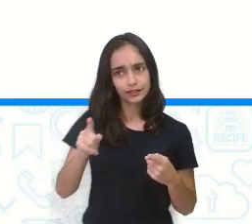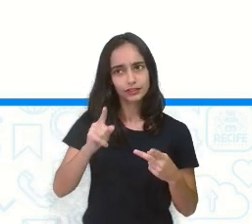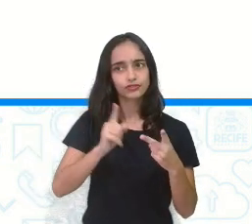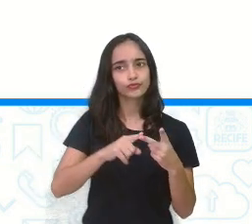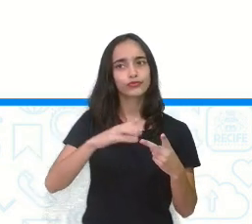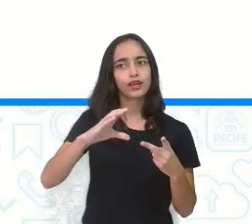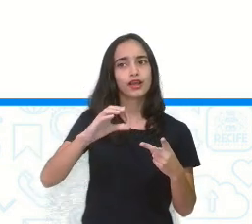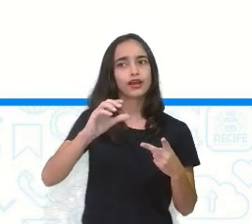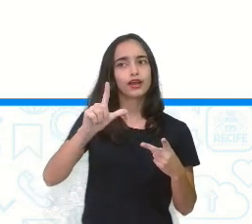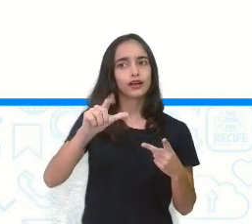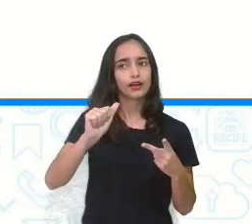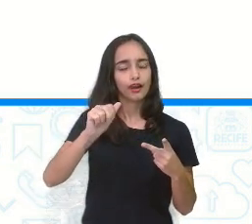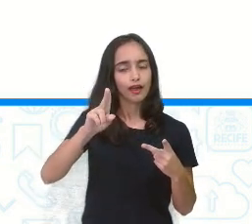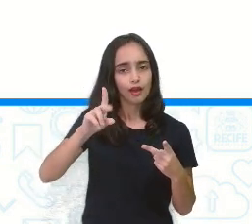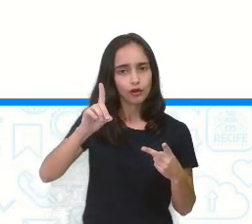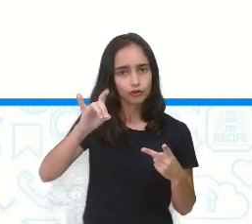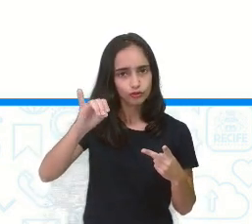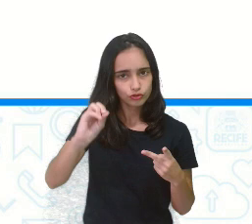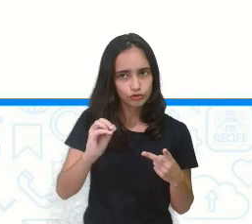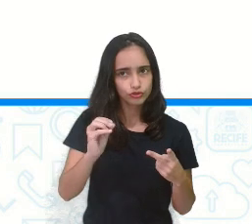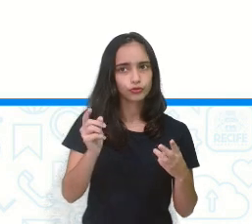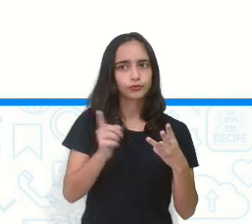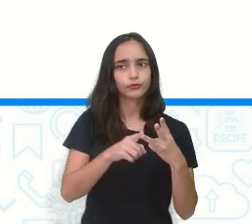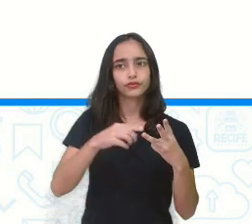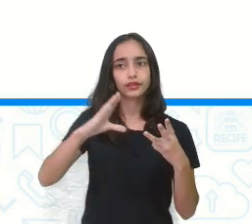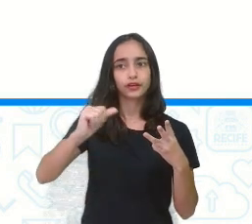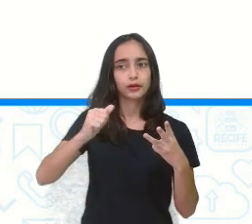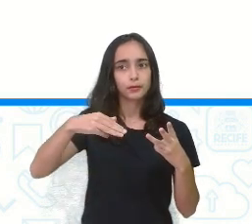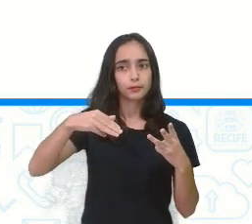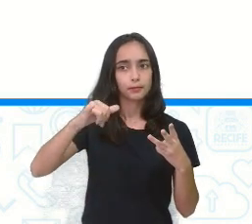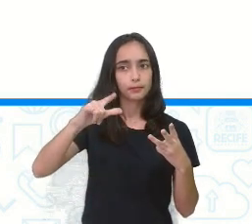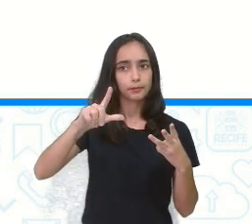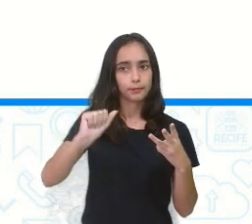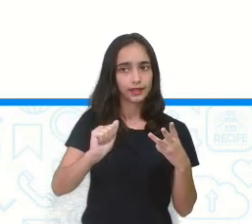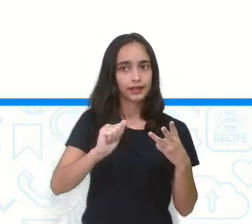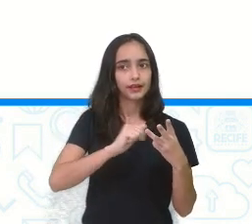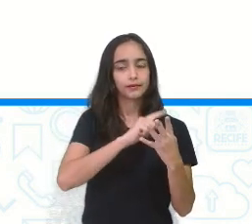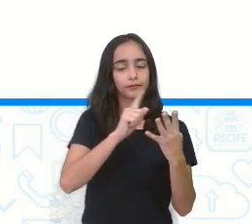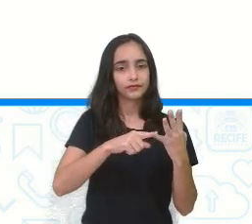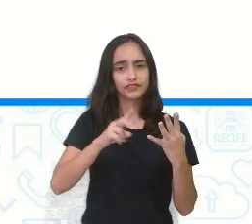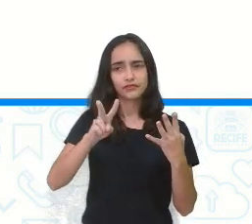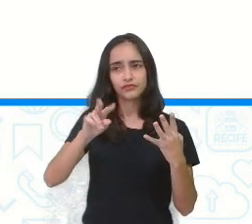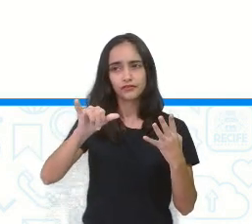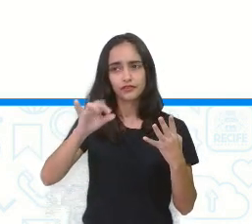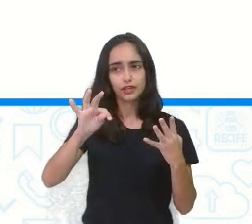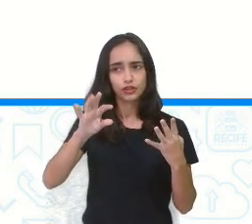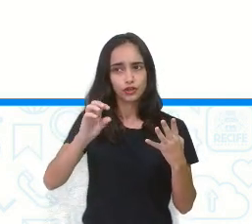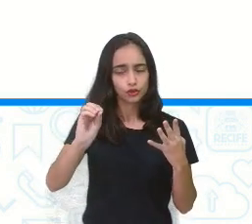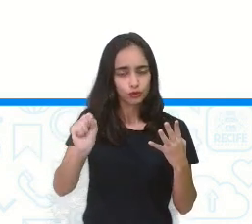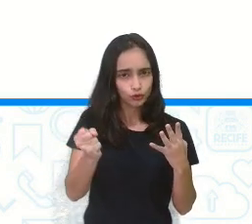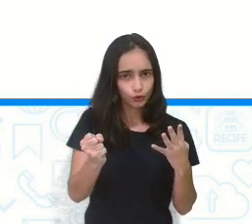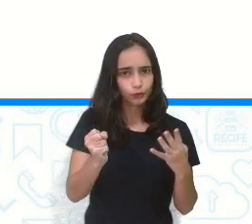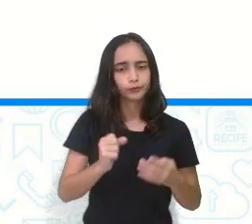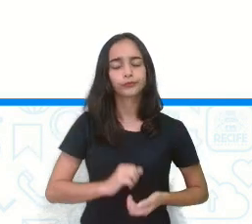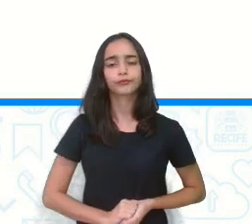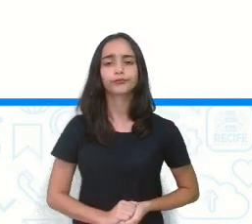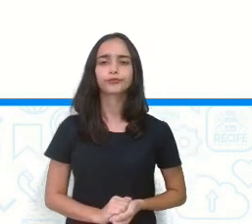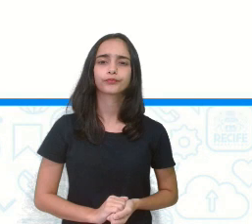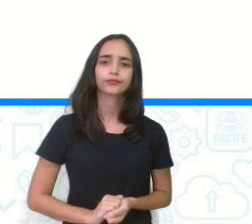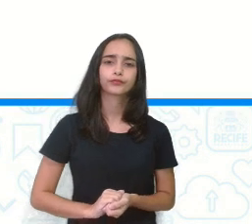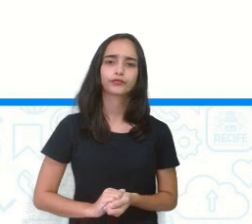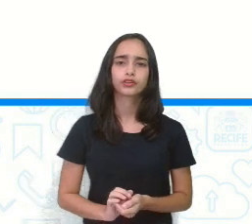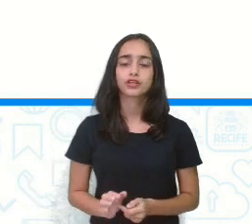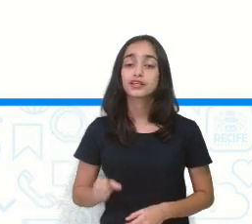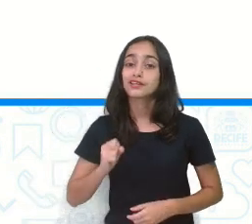Mariana. Se Gustavo foi visitar Mariana, qual o andar que ele deve apertar?